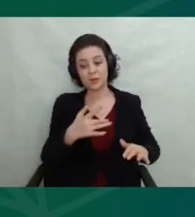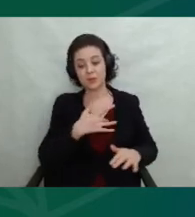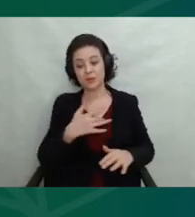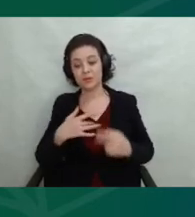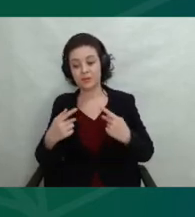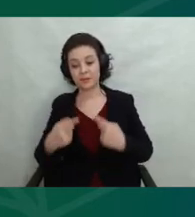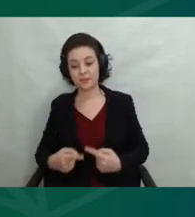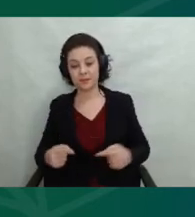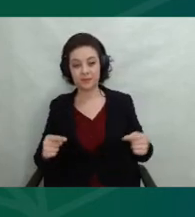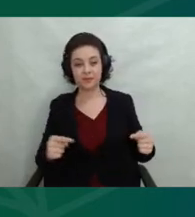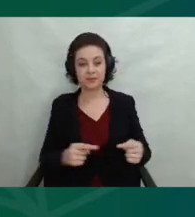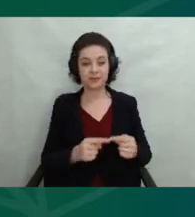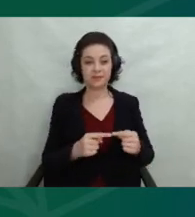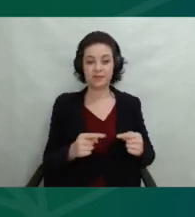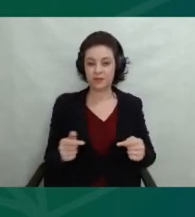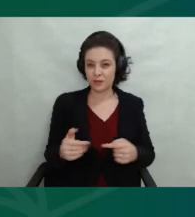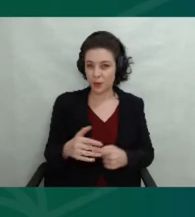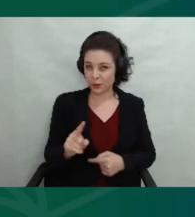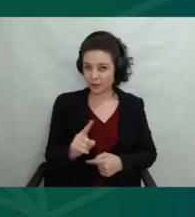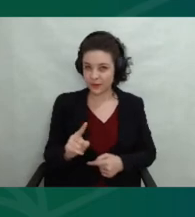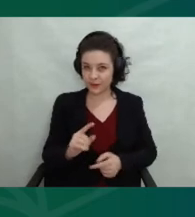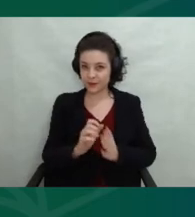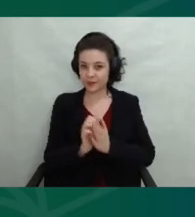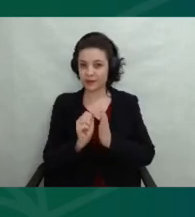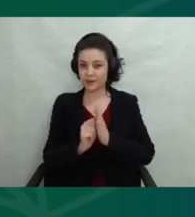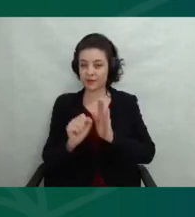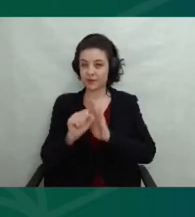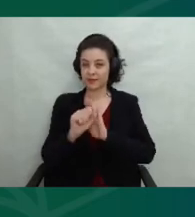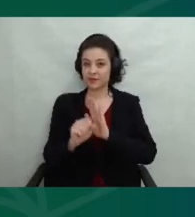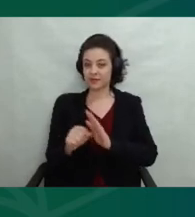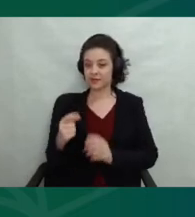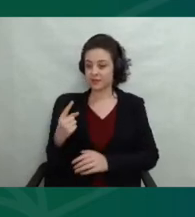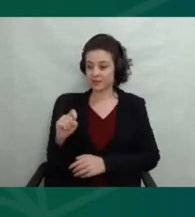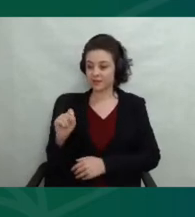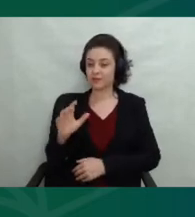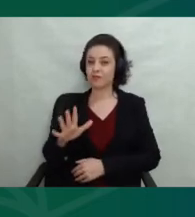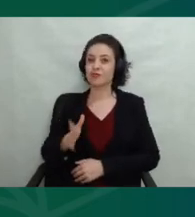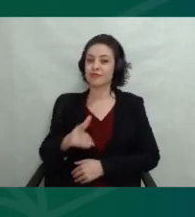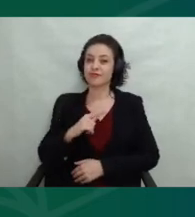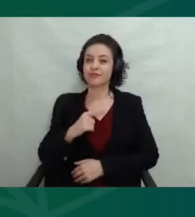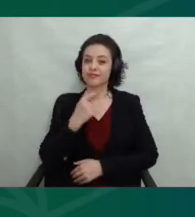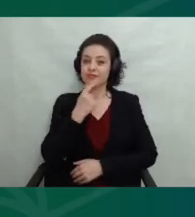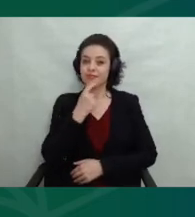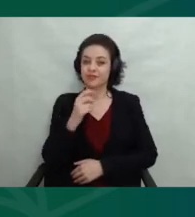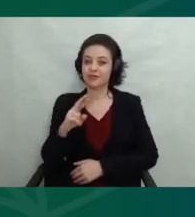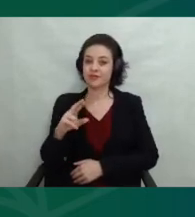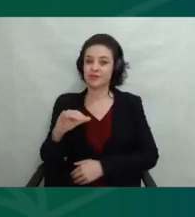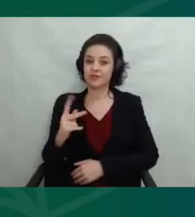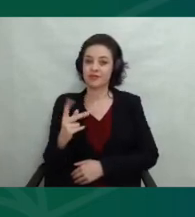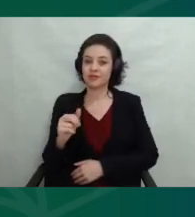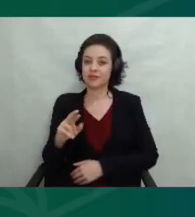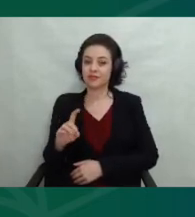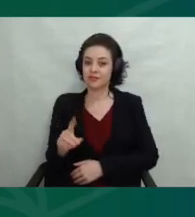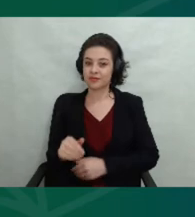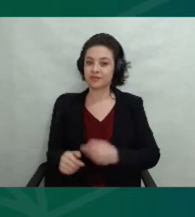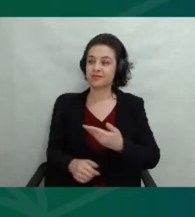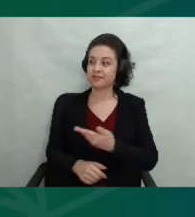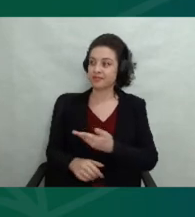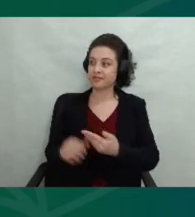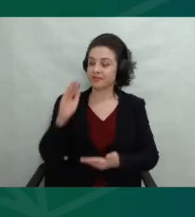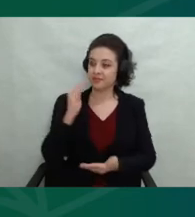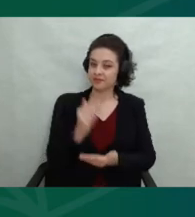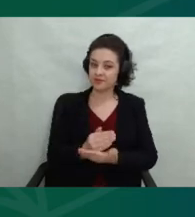recente. Trago esse registro do século XVIII, um médico inglês, Dr. Richard Rush. Na sua tese, ele defendia que a água do mar